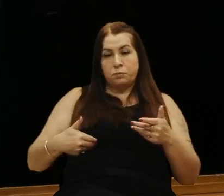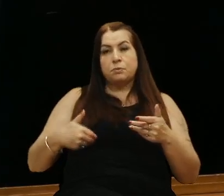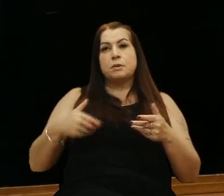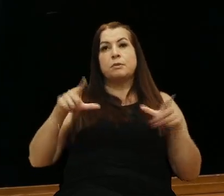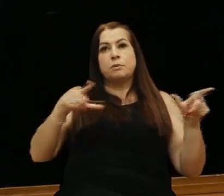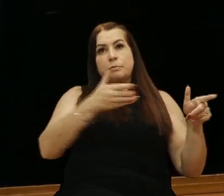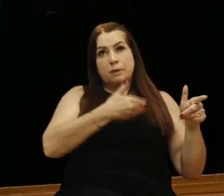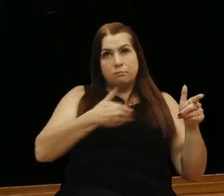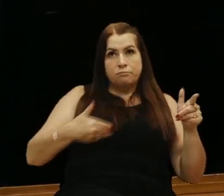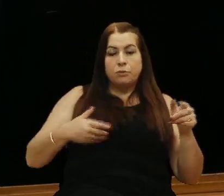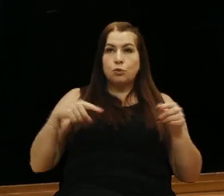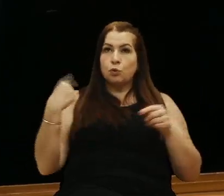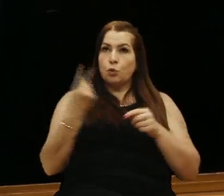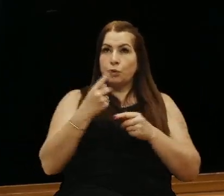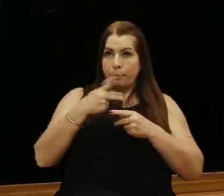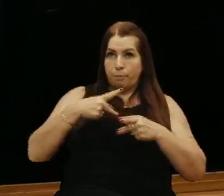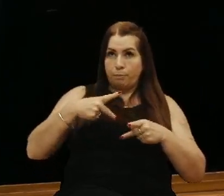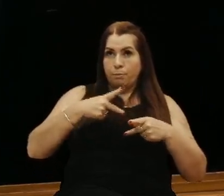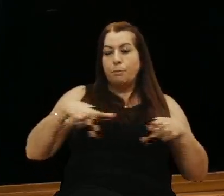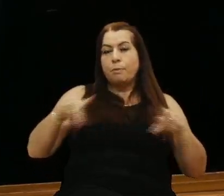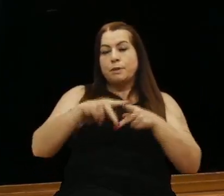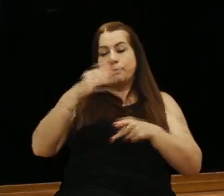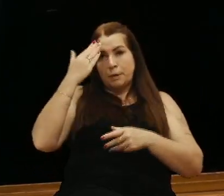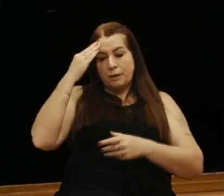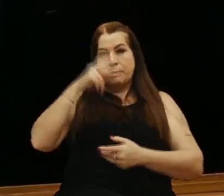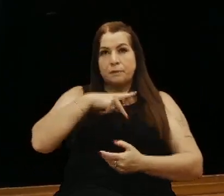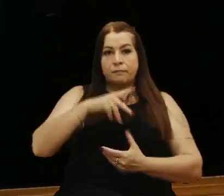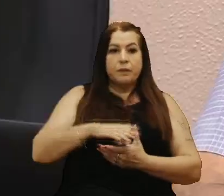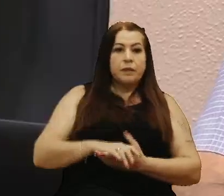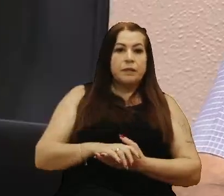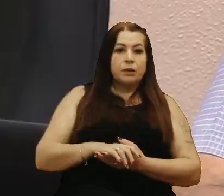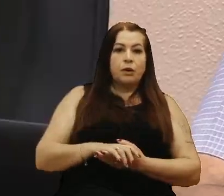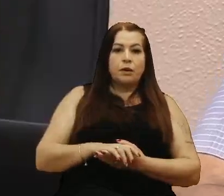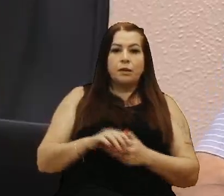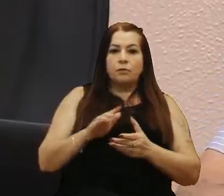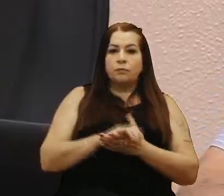públicos são da nossa população, presidente. Muito obrigado. Obrigado, vereador Cláudio. Com a palavra, a vereadora Andressa.